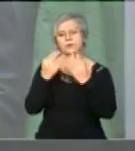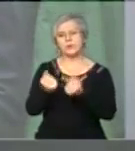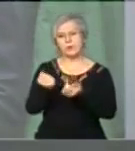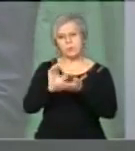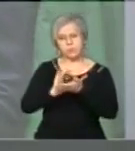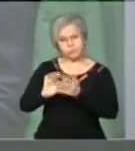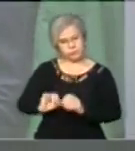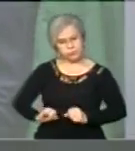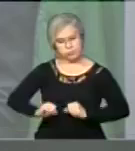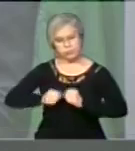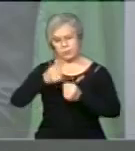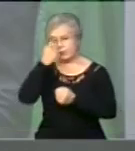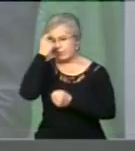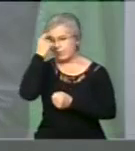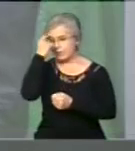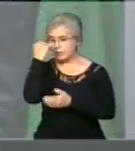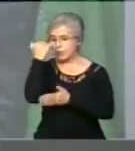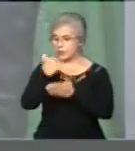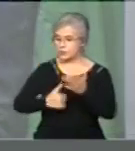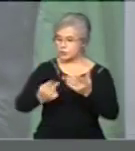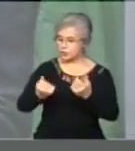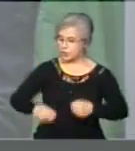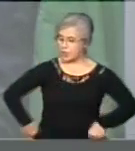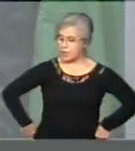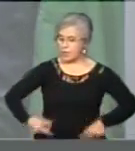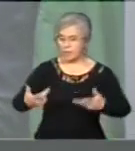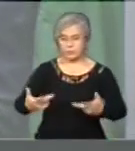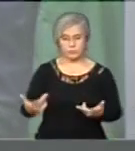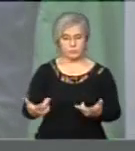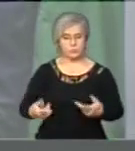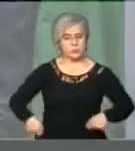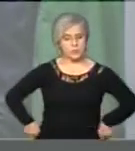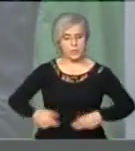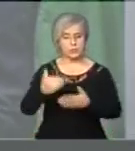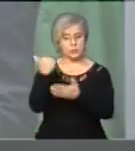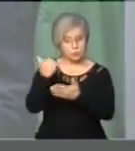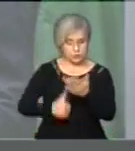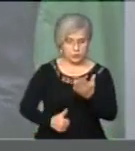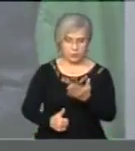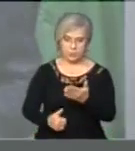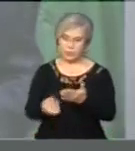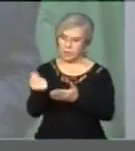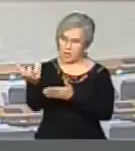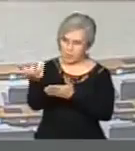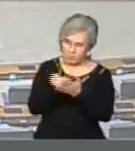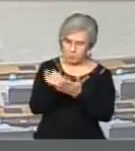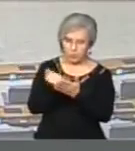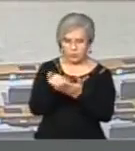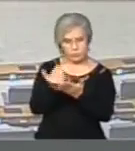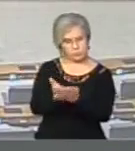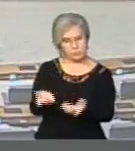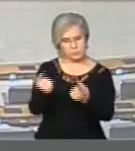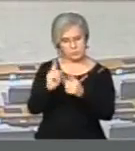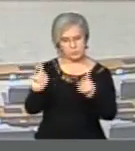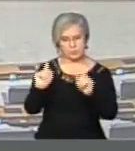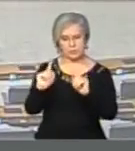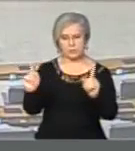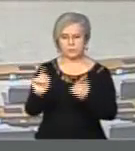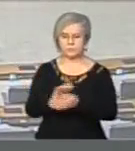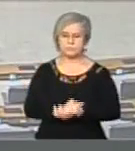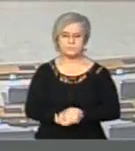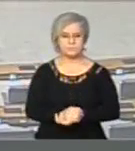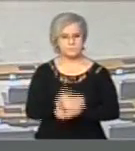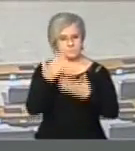vamos pensar em cortar gastos, não em criar novos impostos. Muito obrigado pela sua paciência, senhor presidente, pela sensibilidade aqui